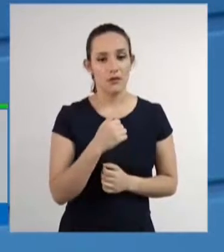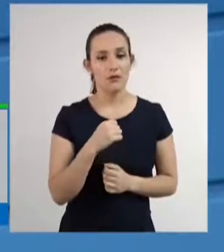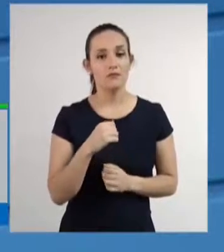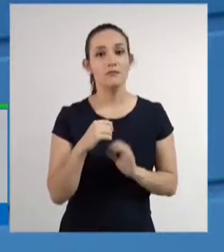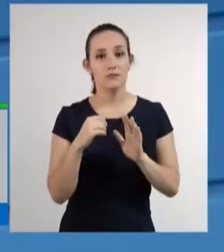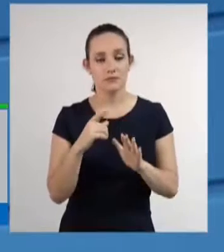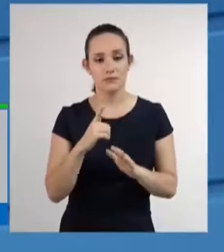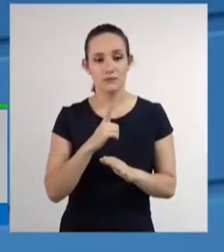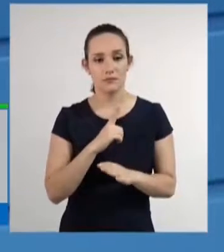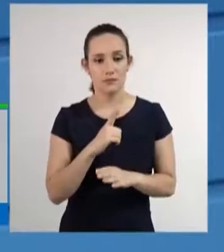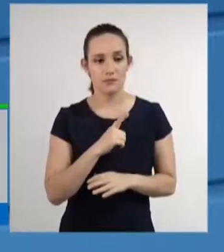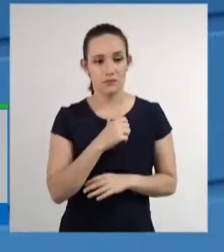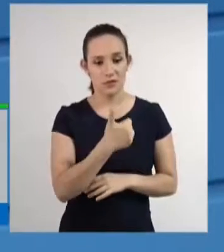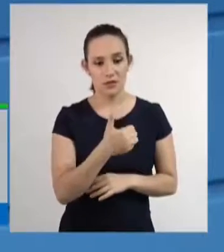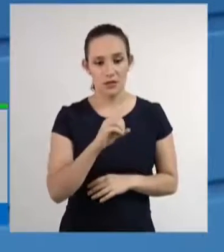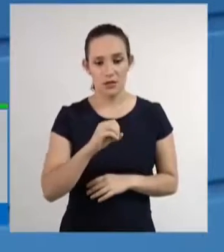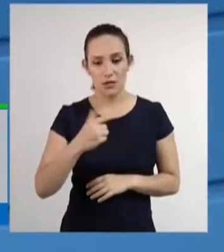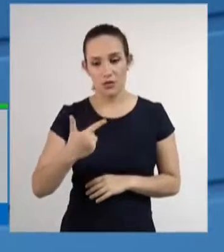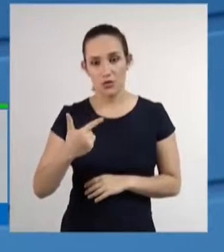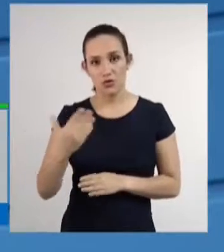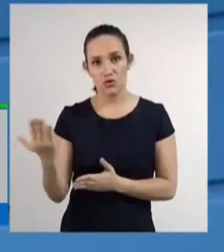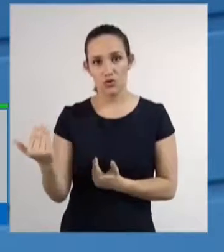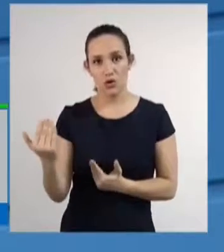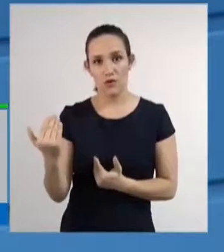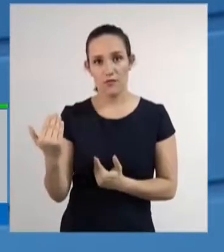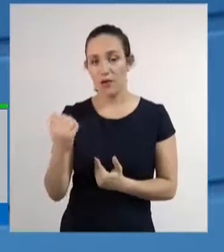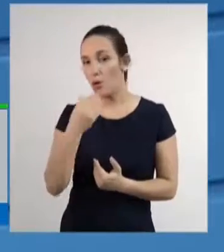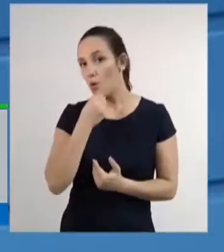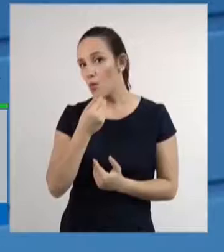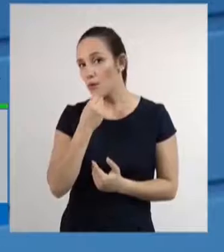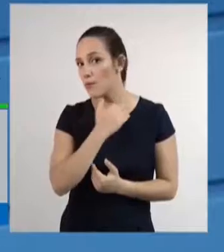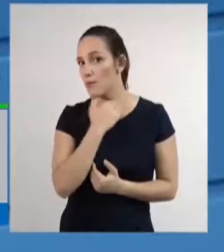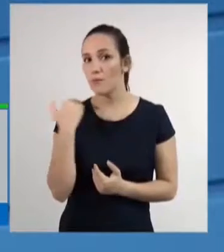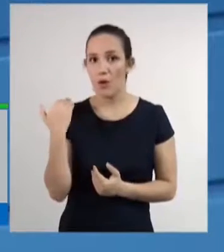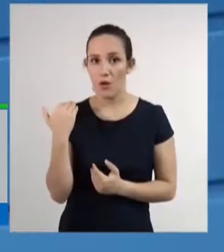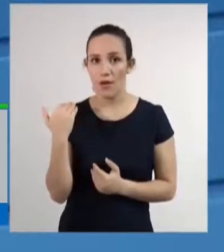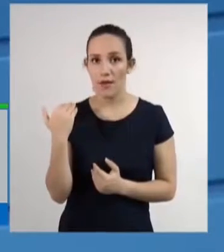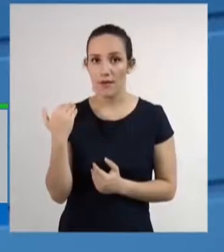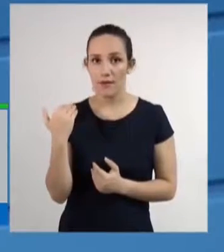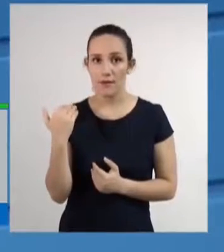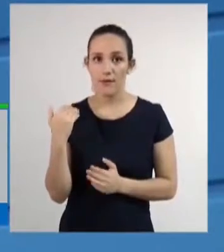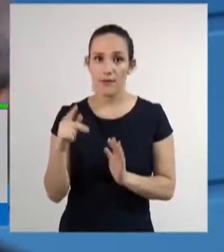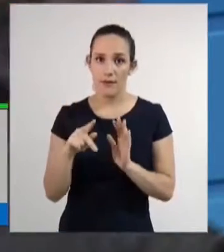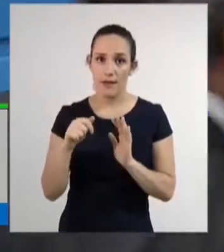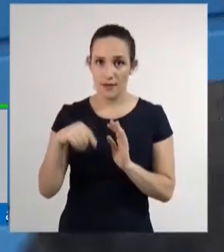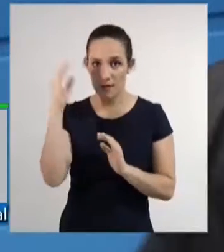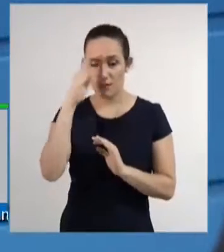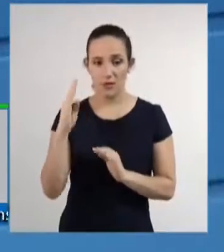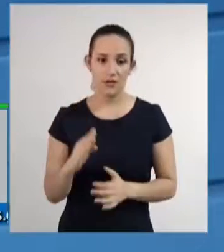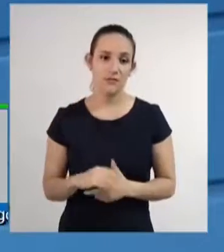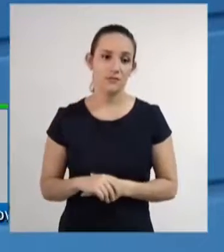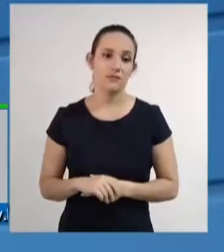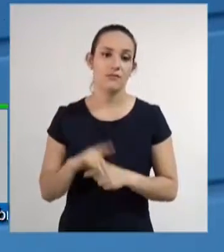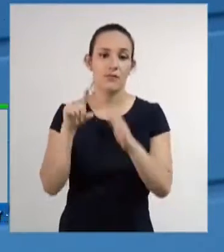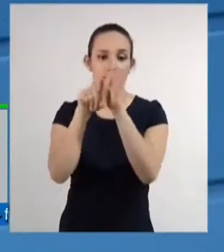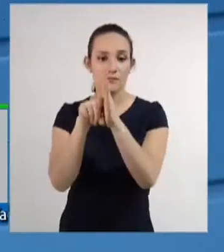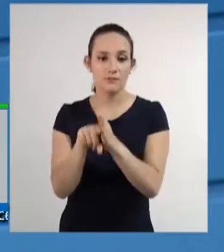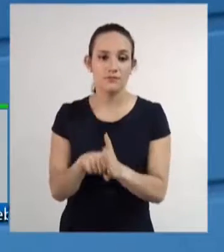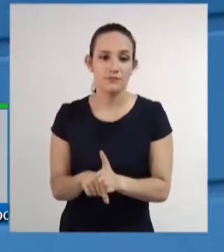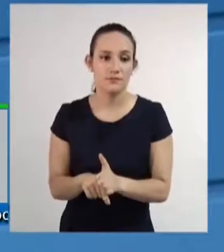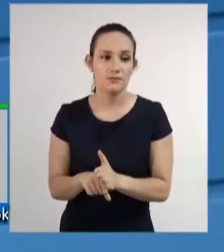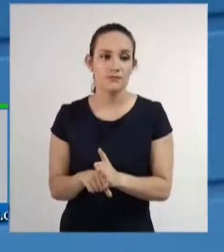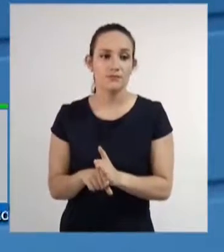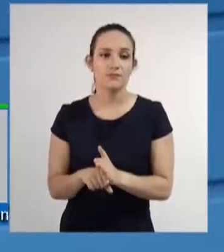masculino assassinados a cada 100 mil habitantes do Brasil, segundo compilação do estudo do